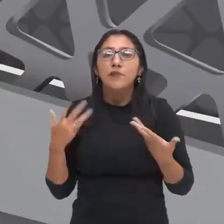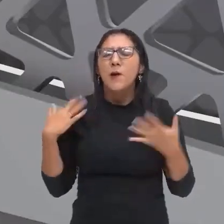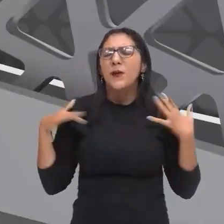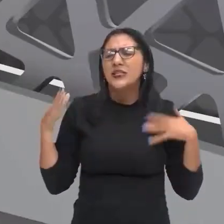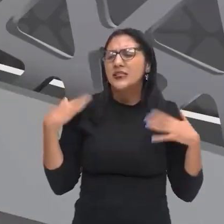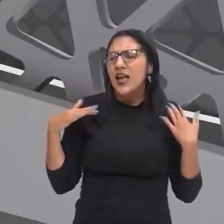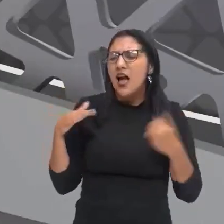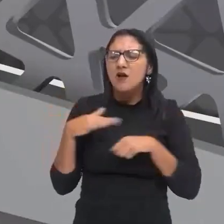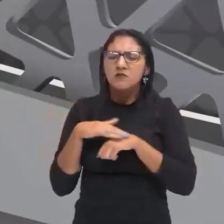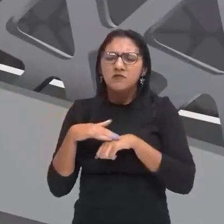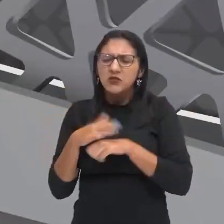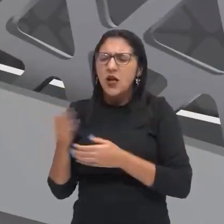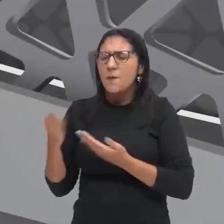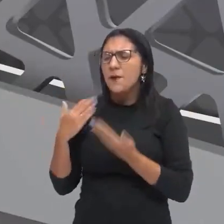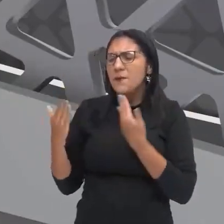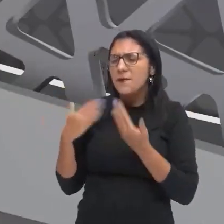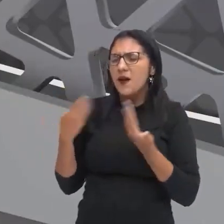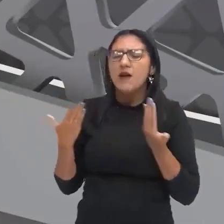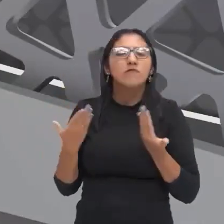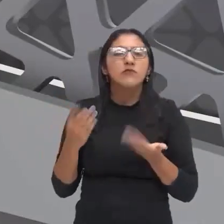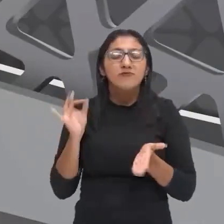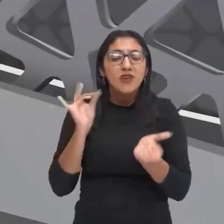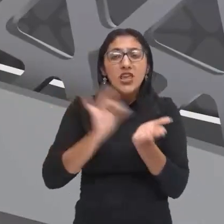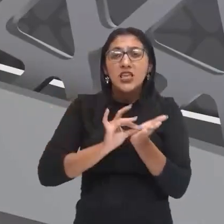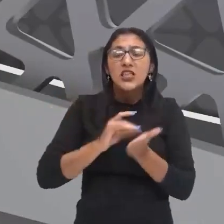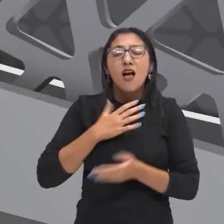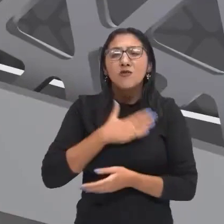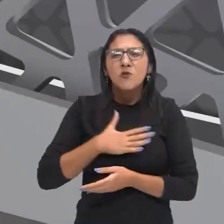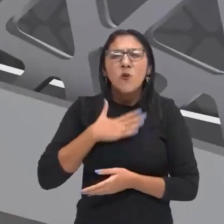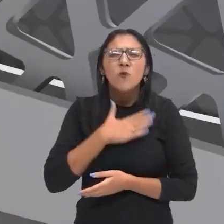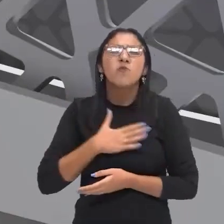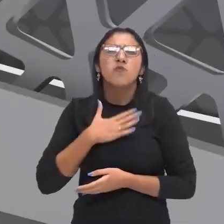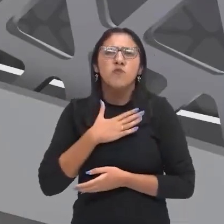que tu gosta de verdade, que faz